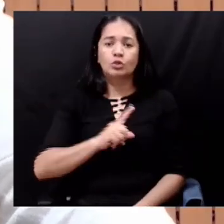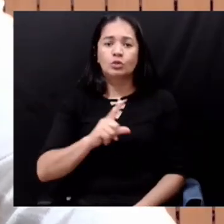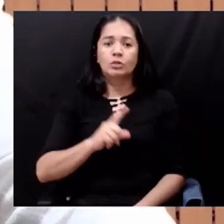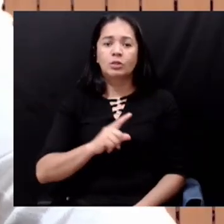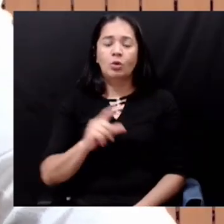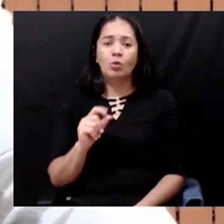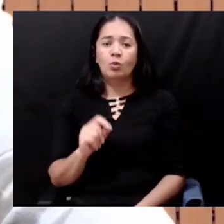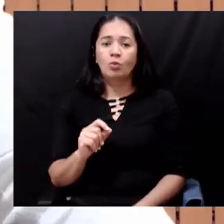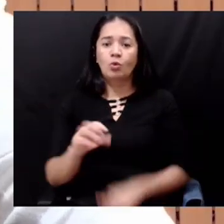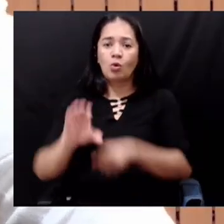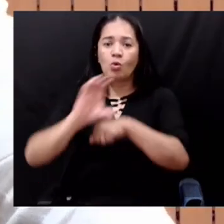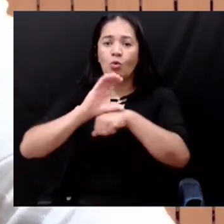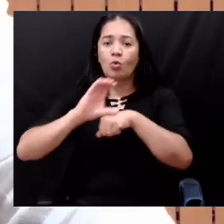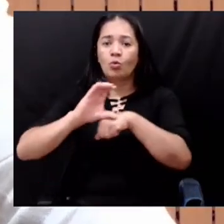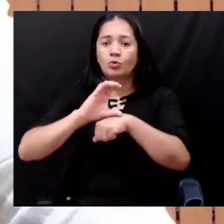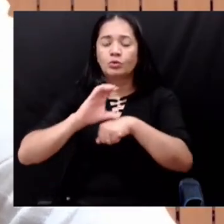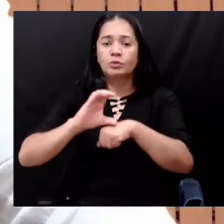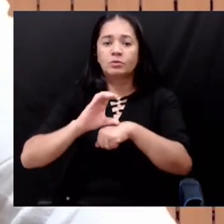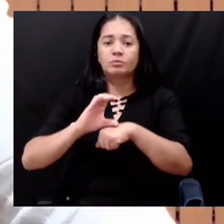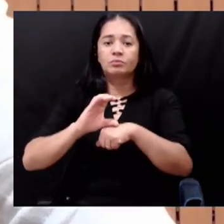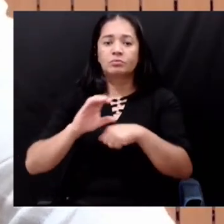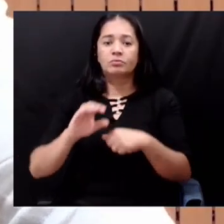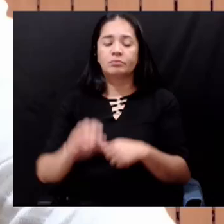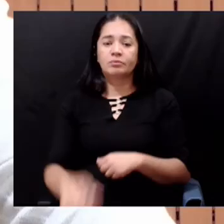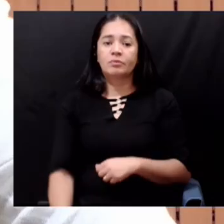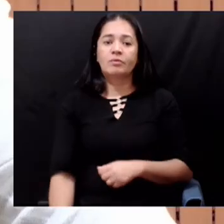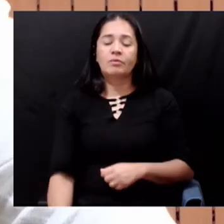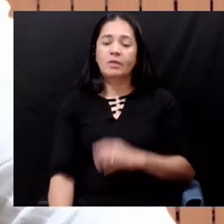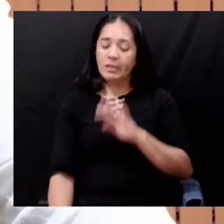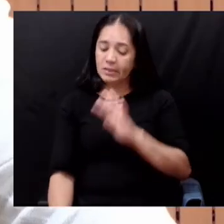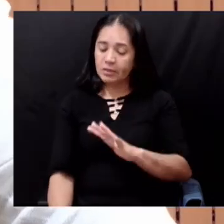cursinhos. E são instituições